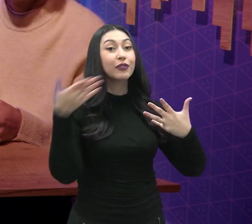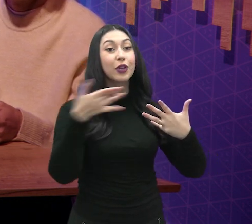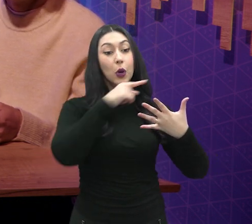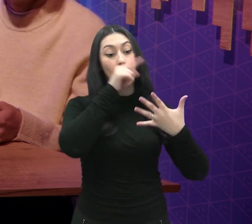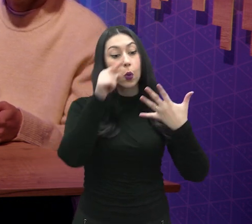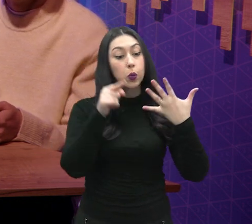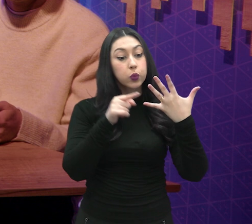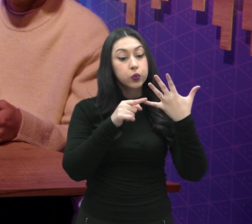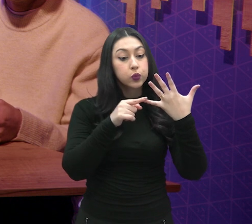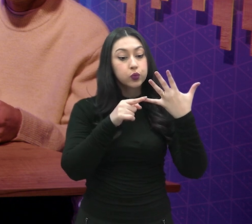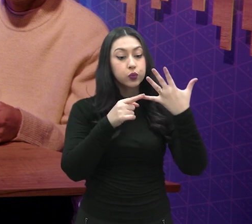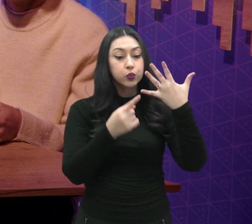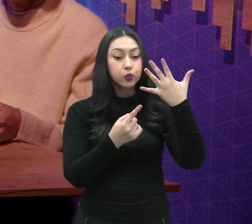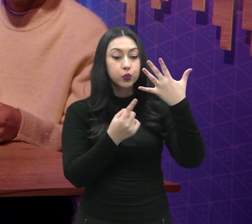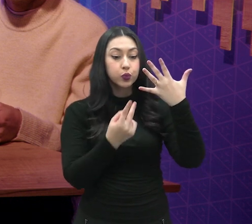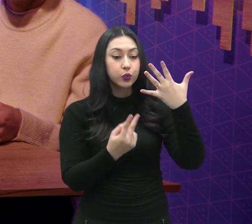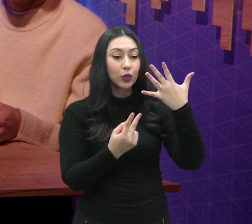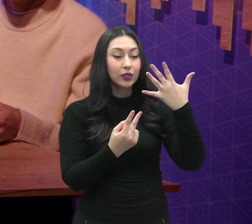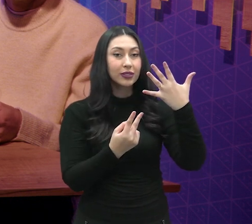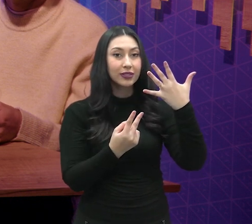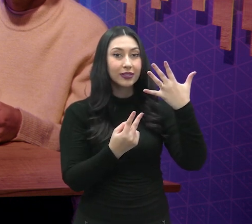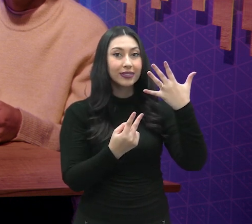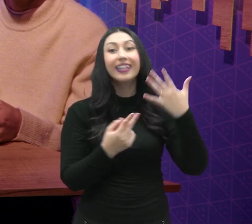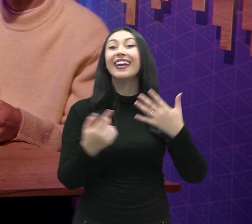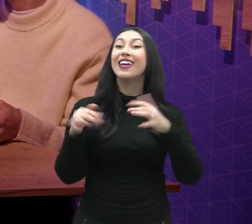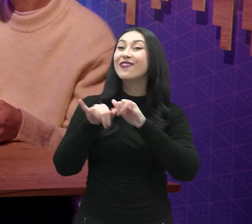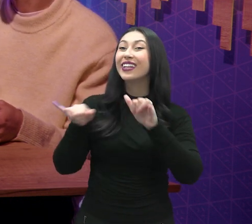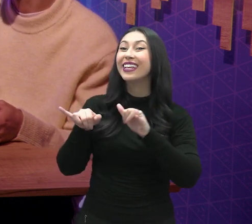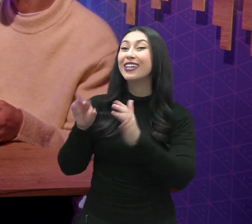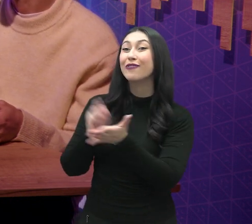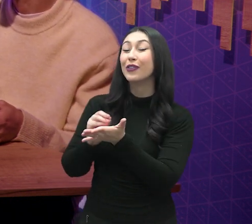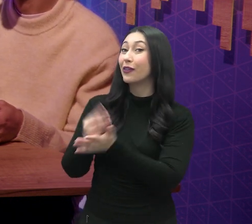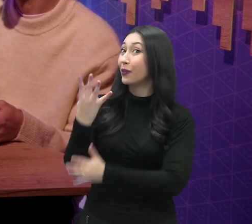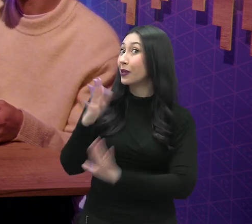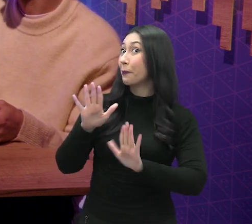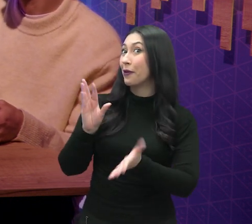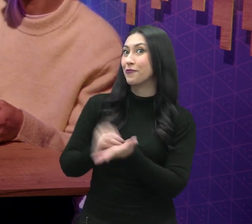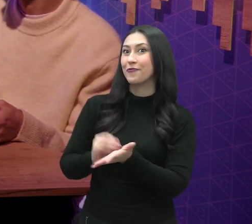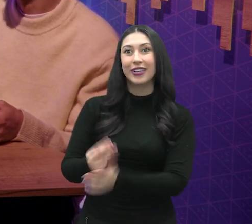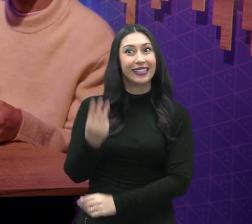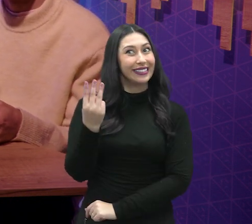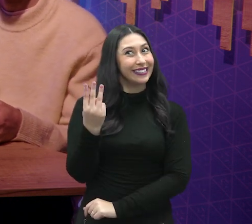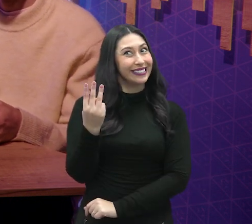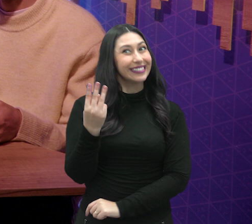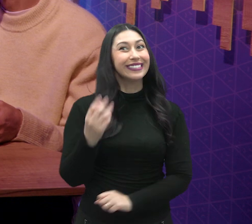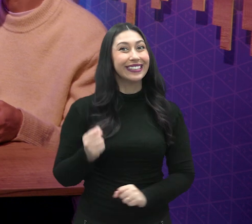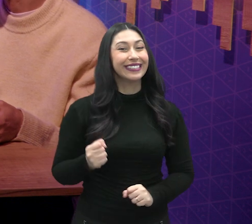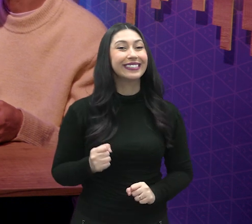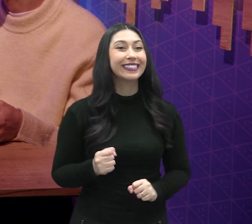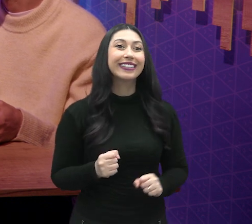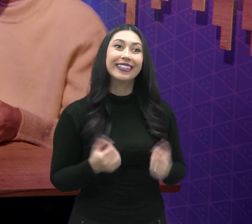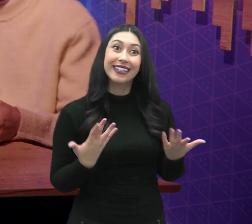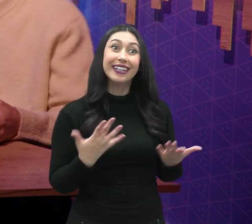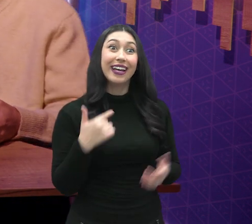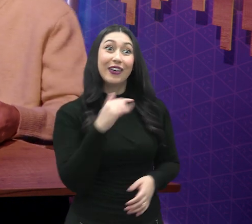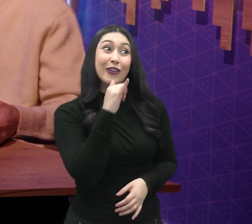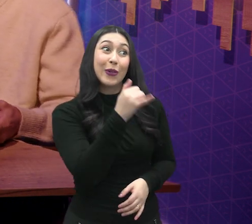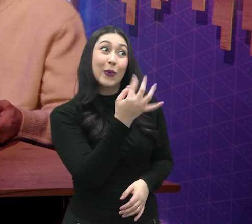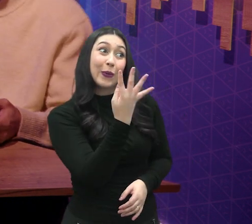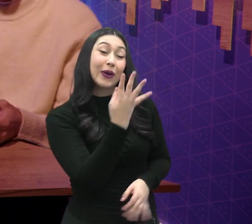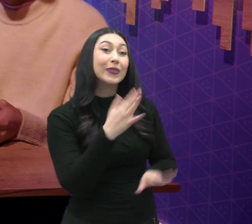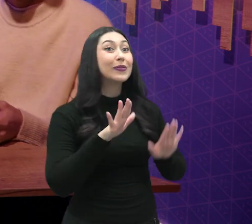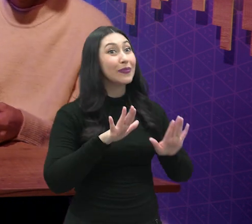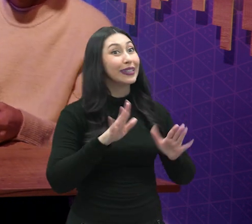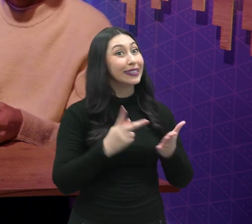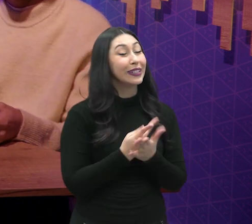descanso criativo. E agora a gente tem mais 3, né, Vitor? O próximo... anunciamos errado, falamos que faltavam 4, são 3. São 3, é isso.